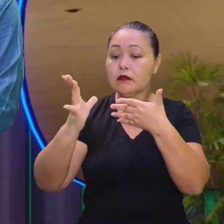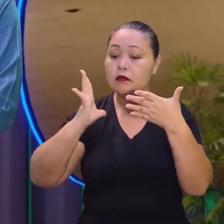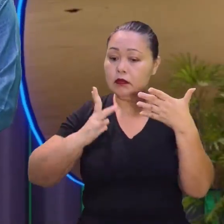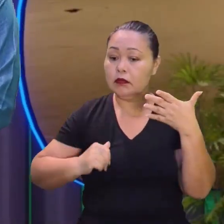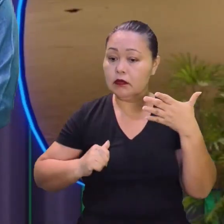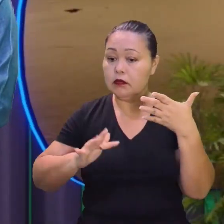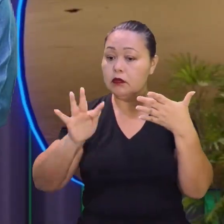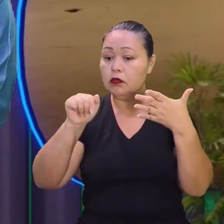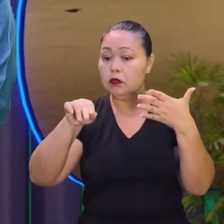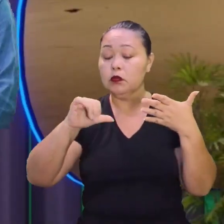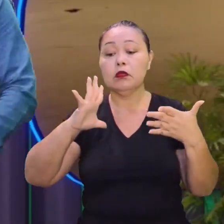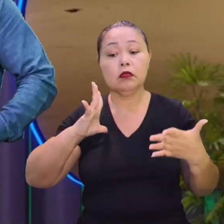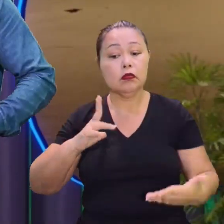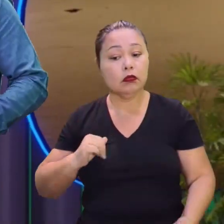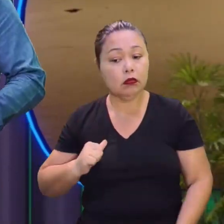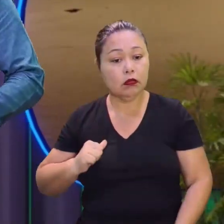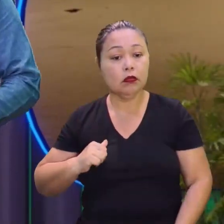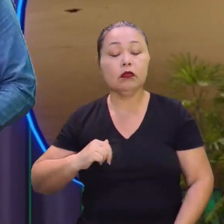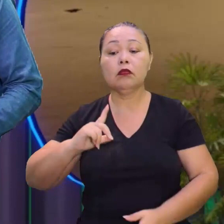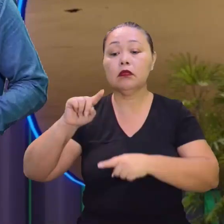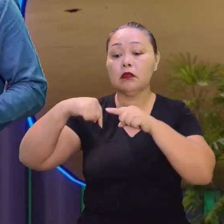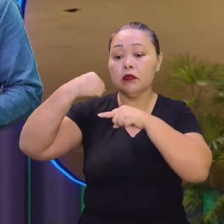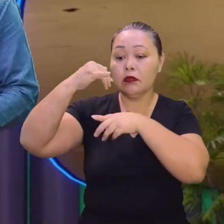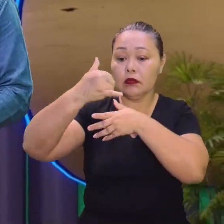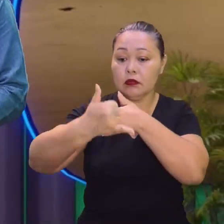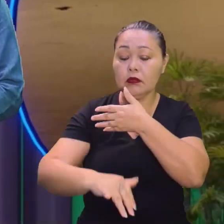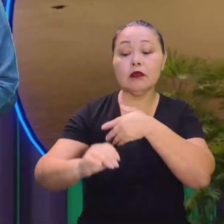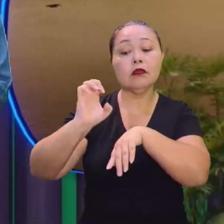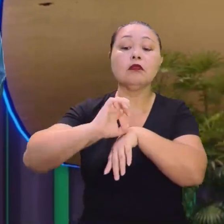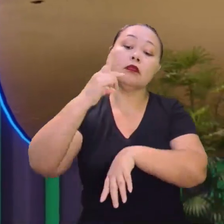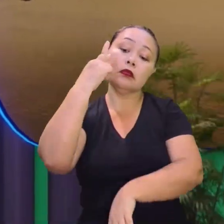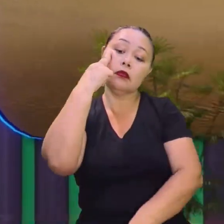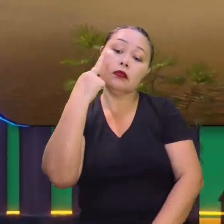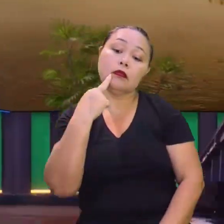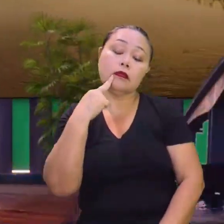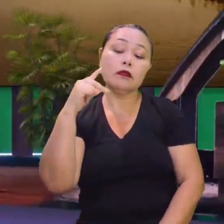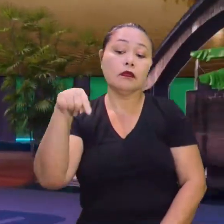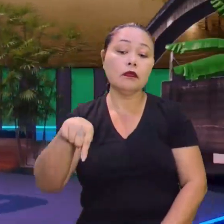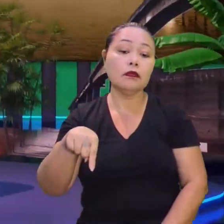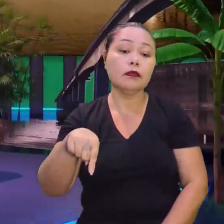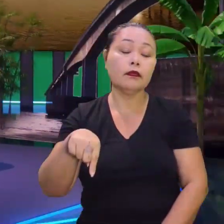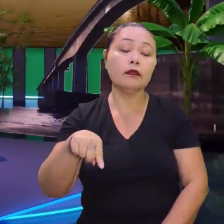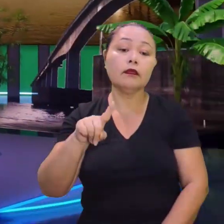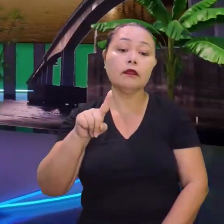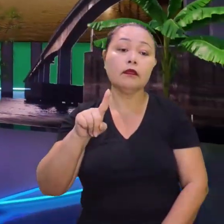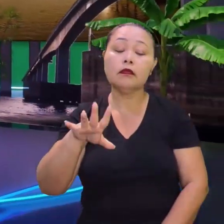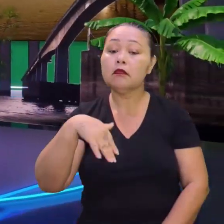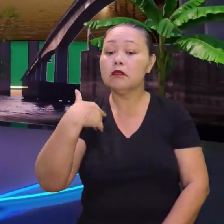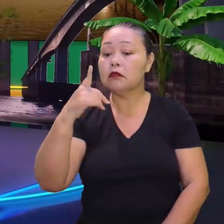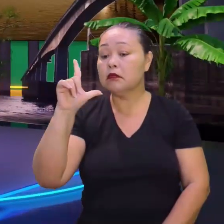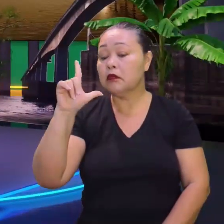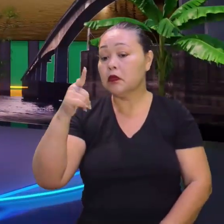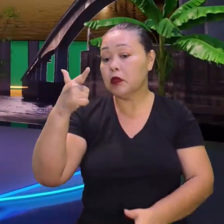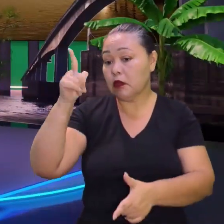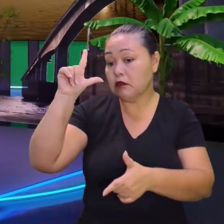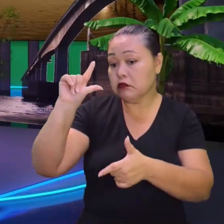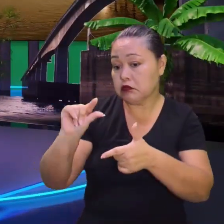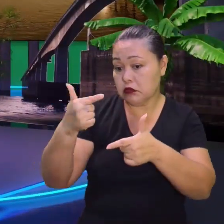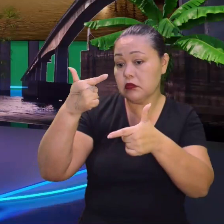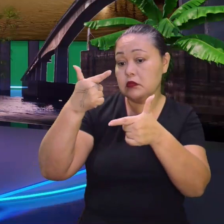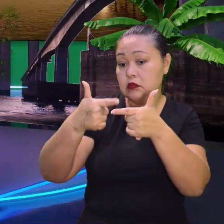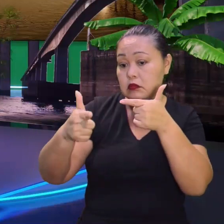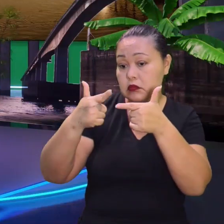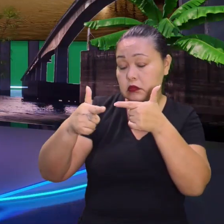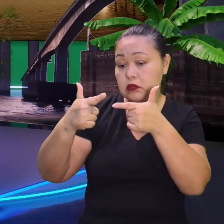limpa. Fonte limpa, geradora da energia aqui do estado de Rondônia, que gera bem menos impacto